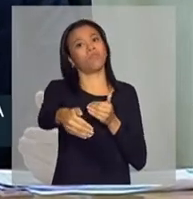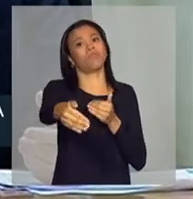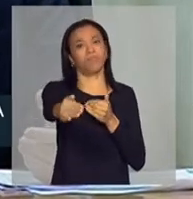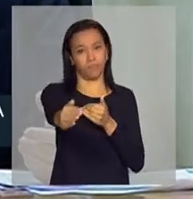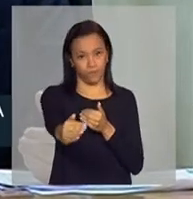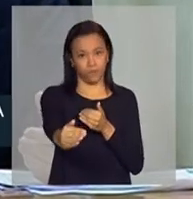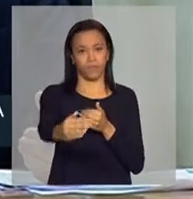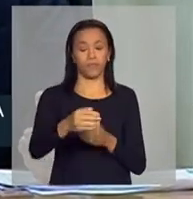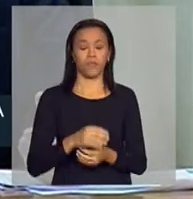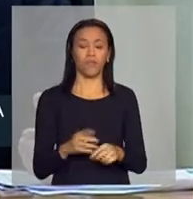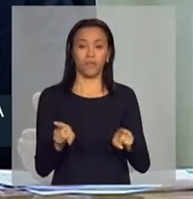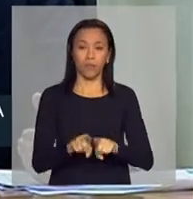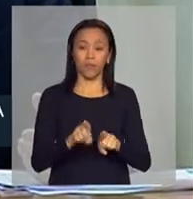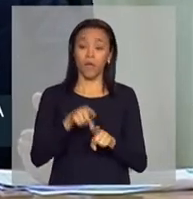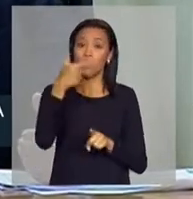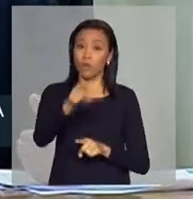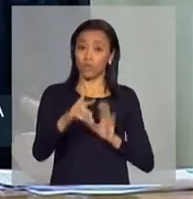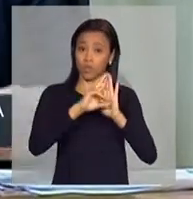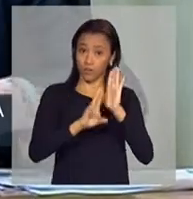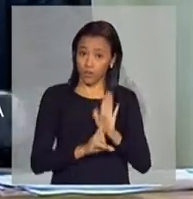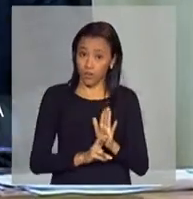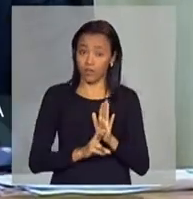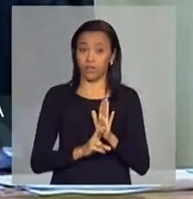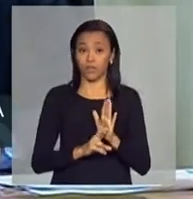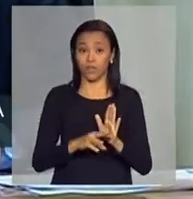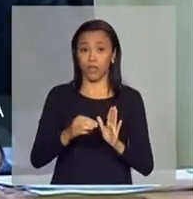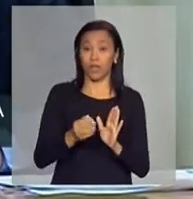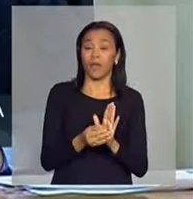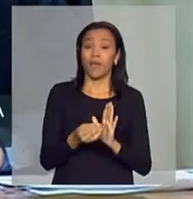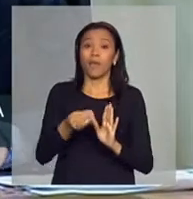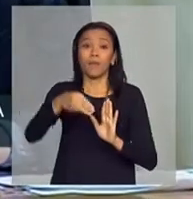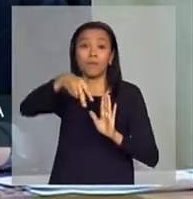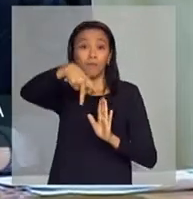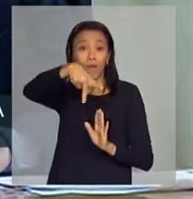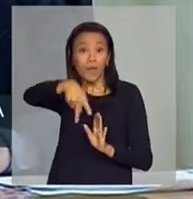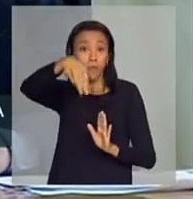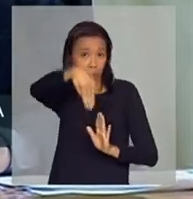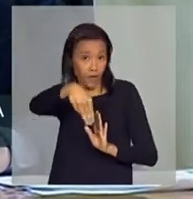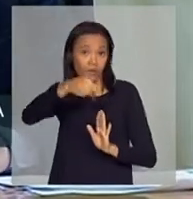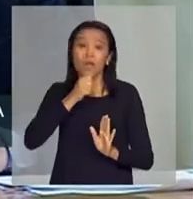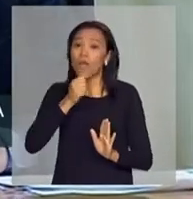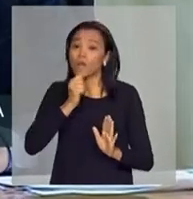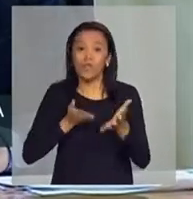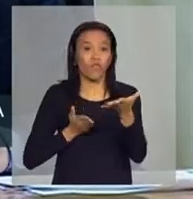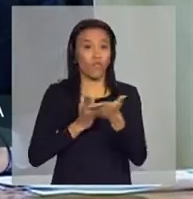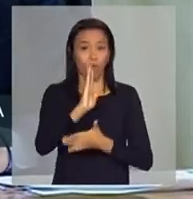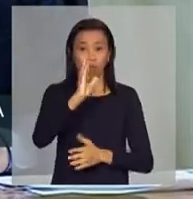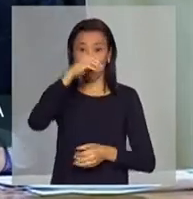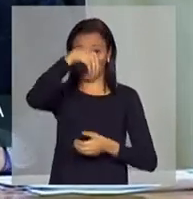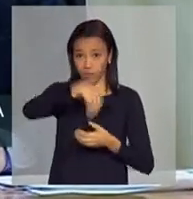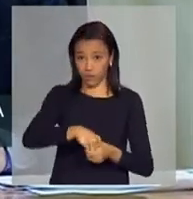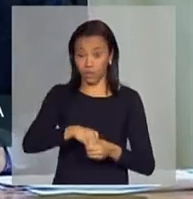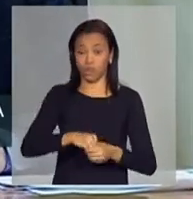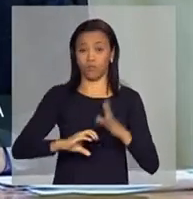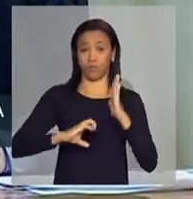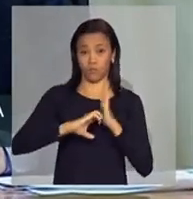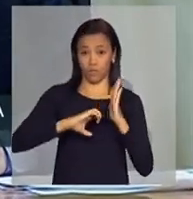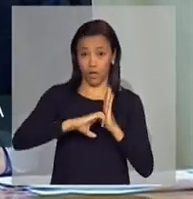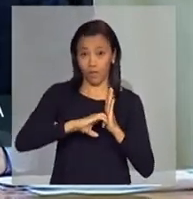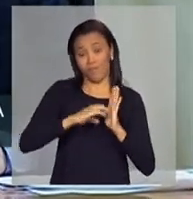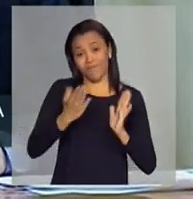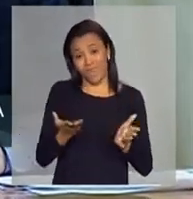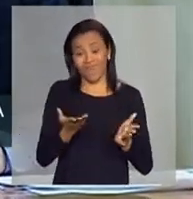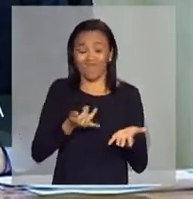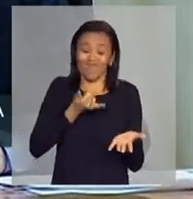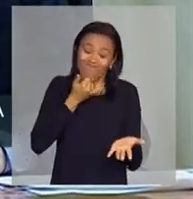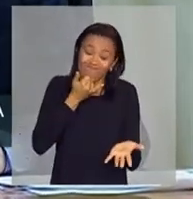em relação as medidas Provisórias que não foram aprovadas pelo Senado a câmara aprovou É uma